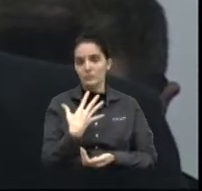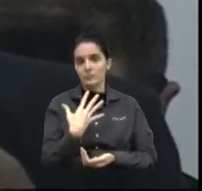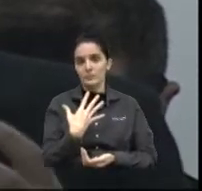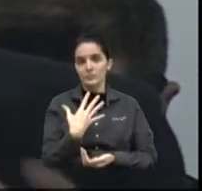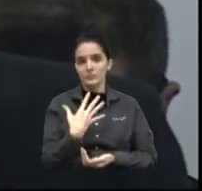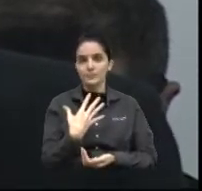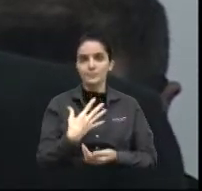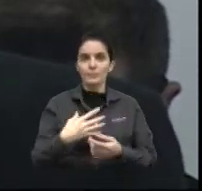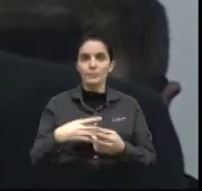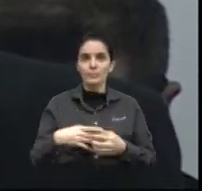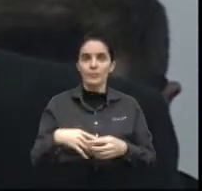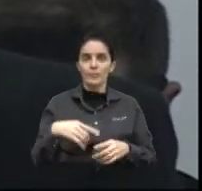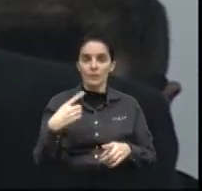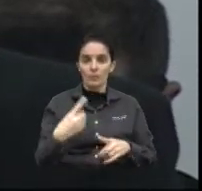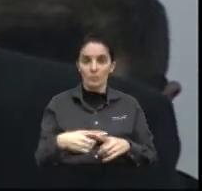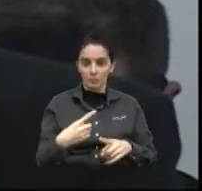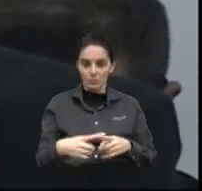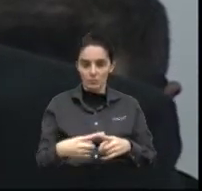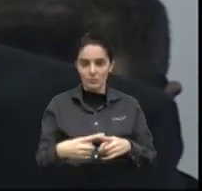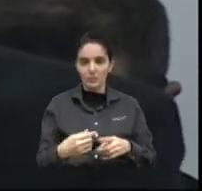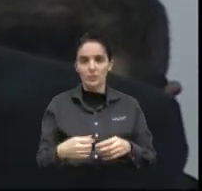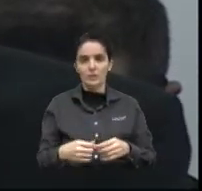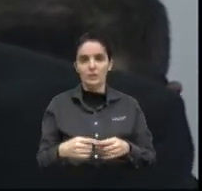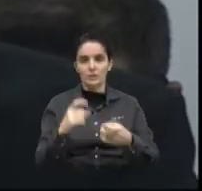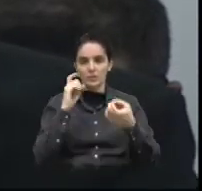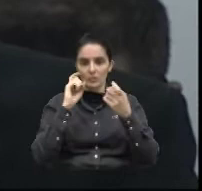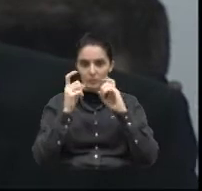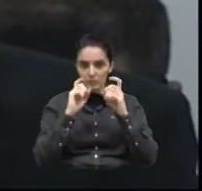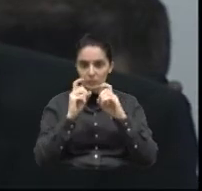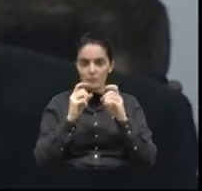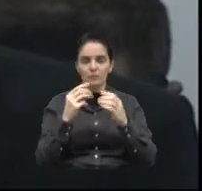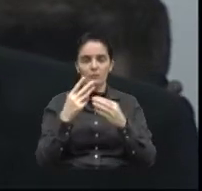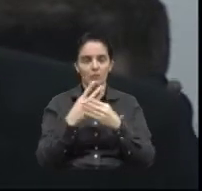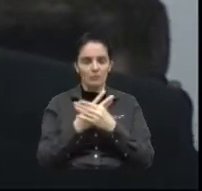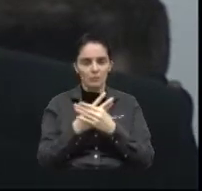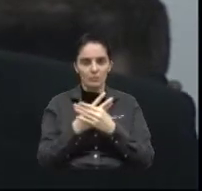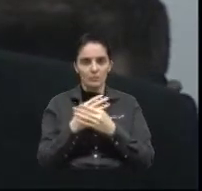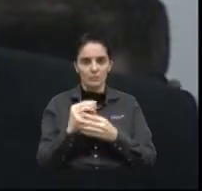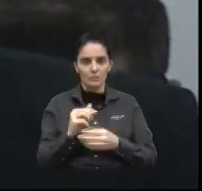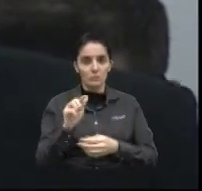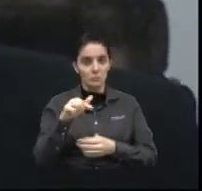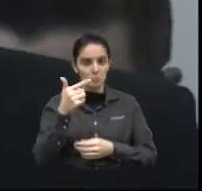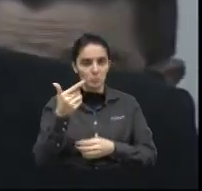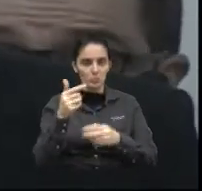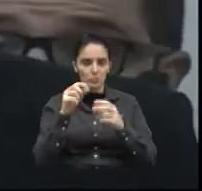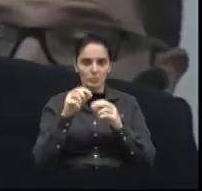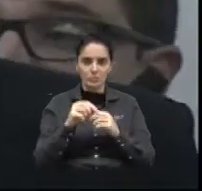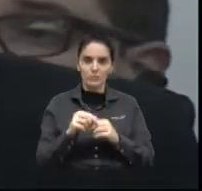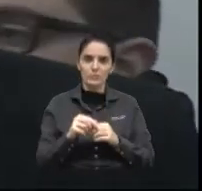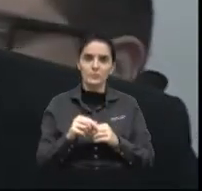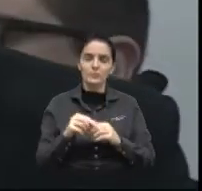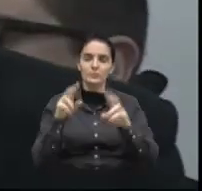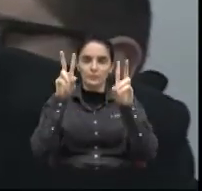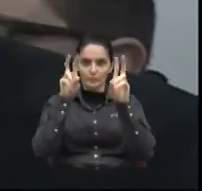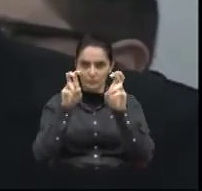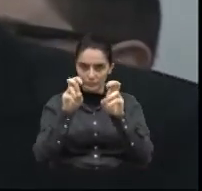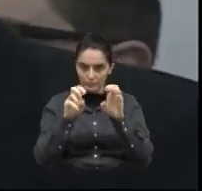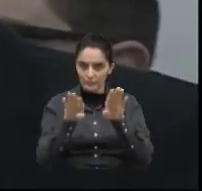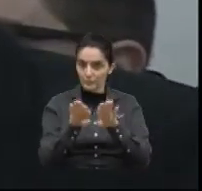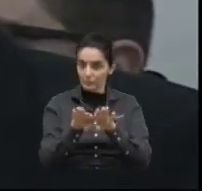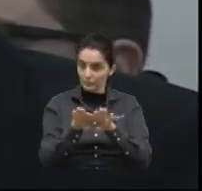de conteúdo para a sessão camarária outra questão também que gostaria de tocar